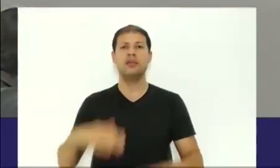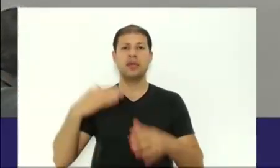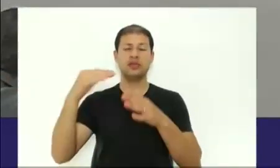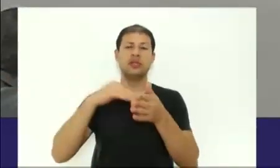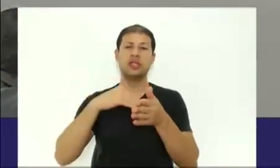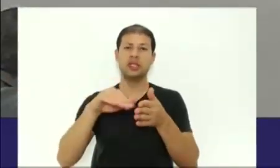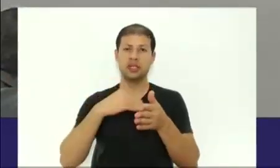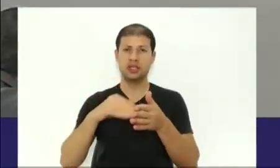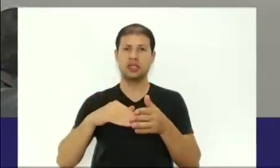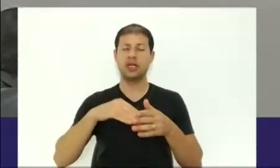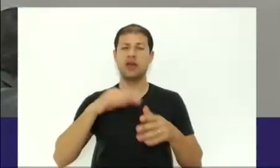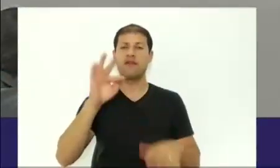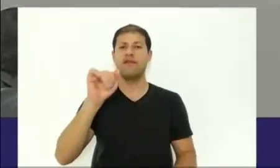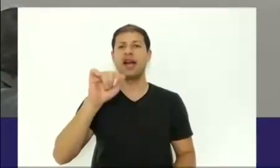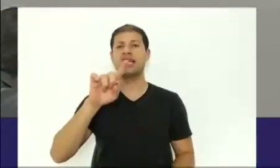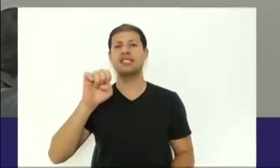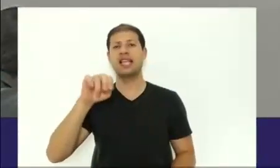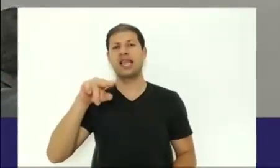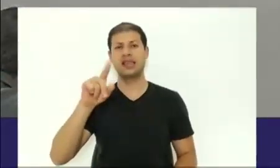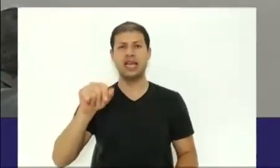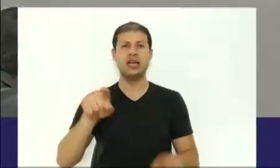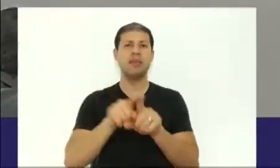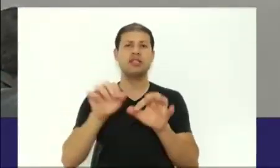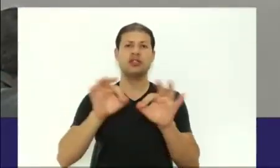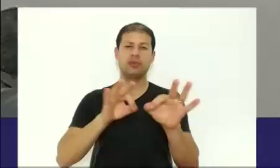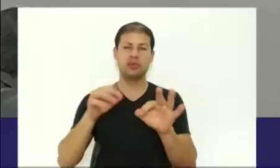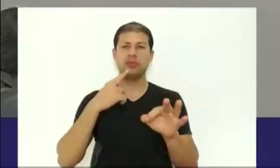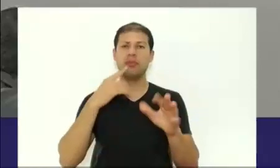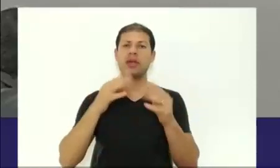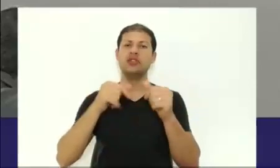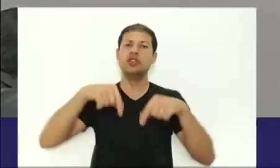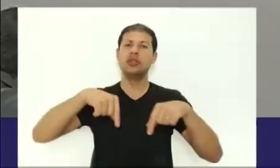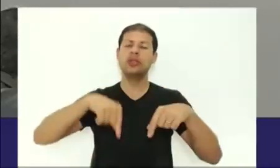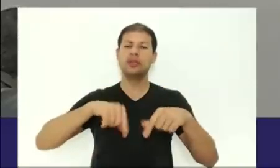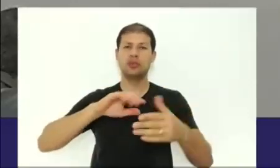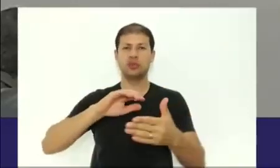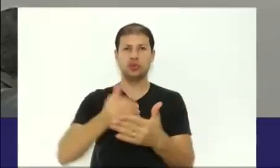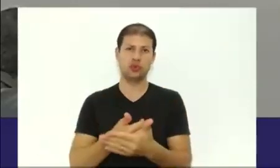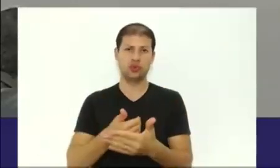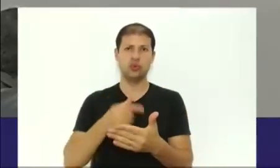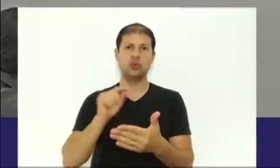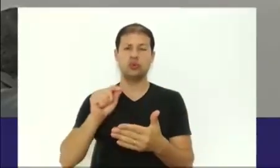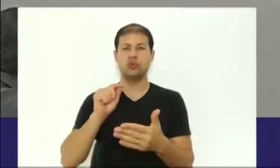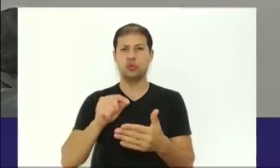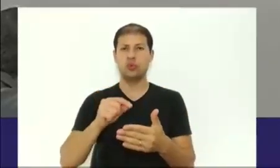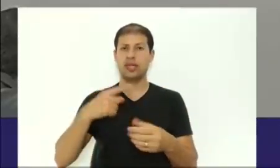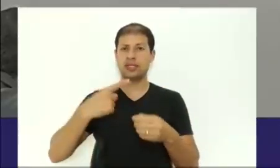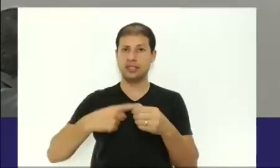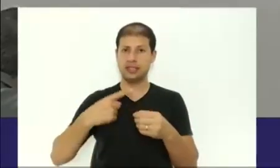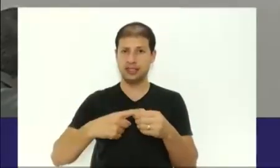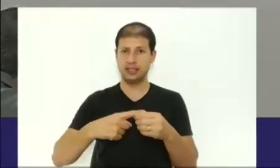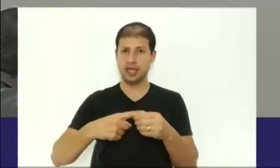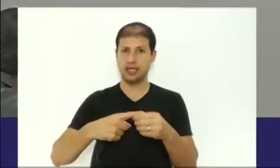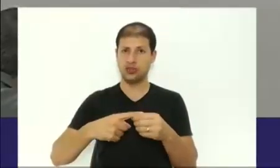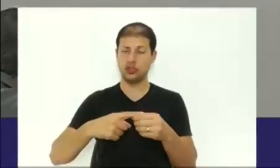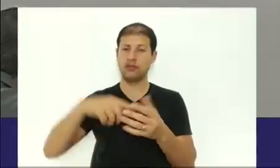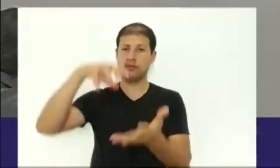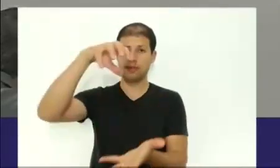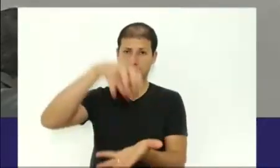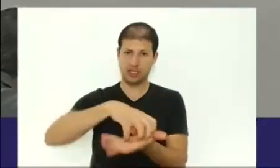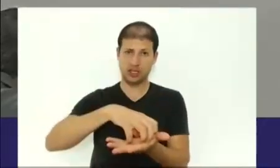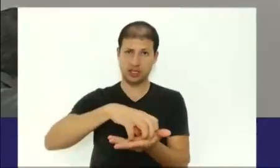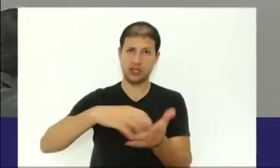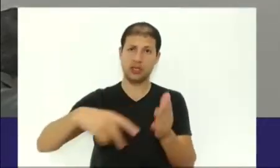e Planejamento, solicita-se inserir o município de Botucatu como uma das cidades sedes que irão receber as